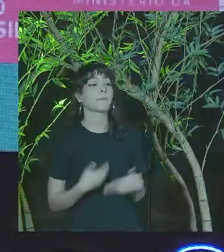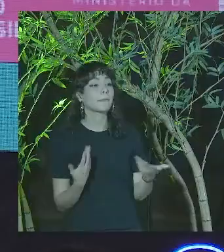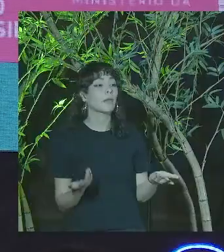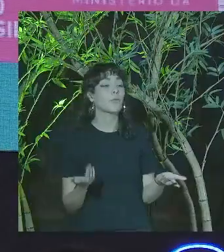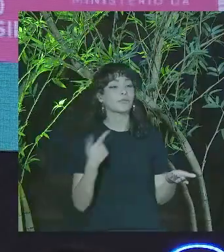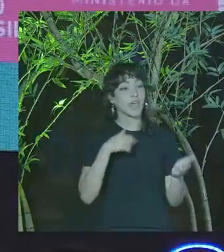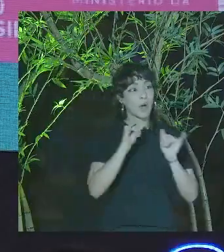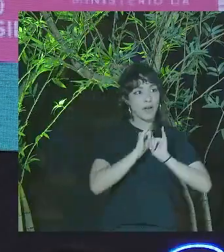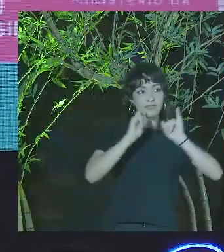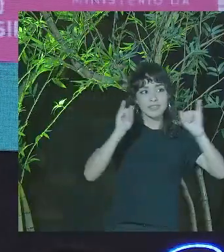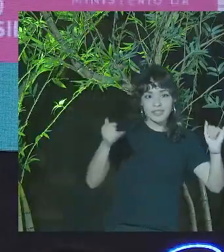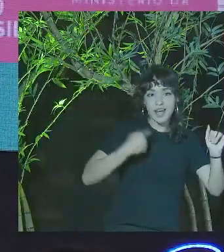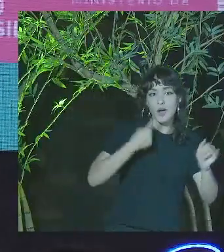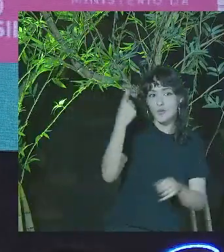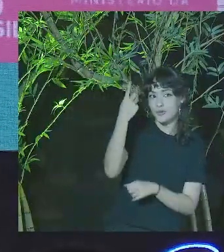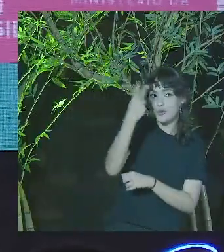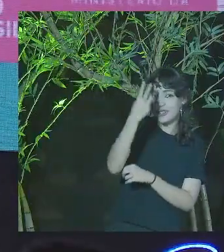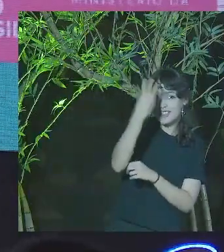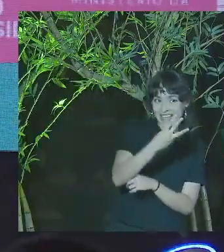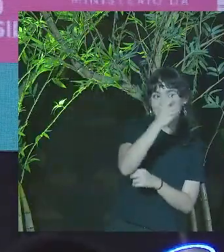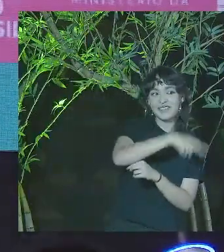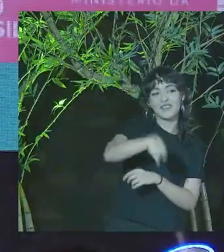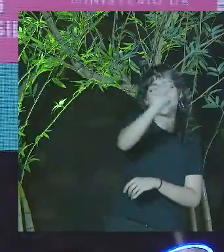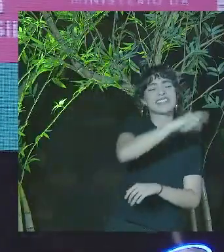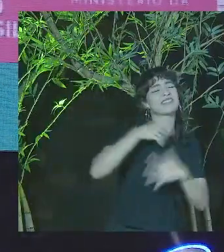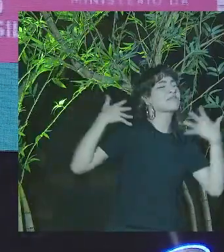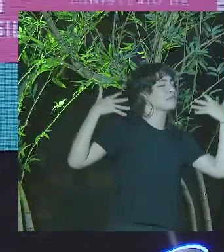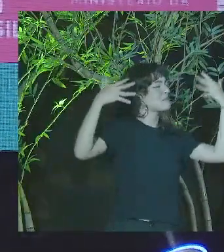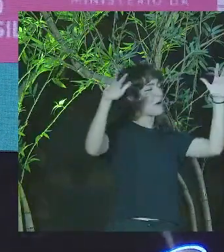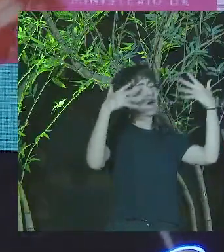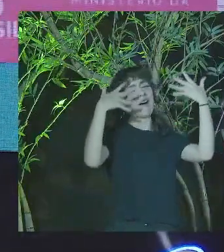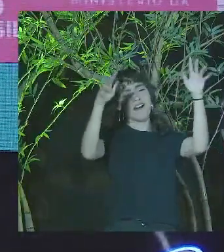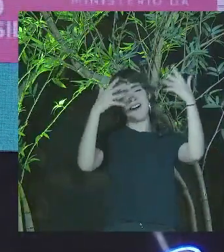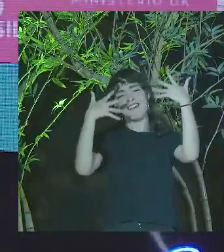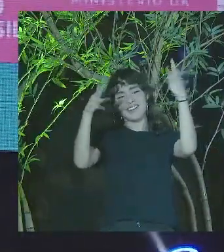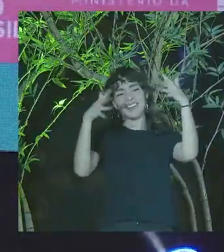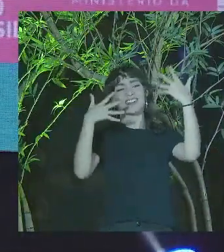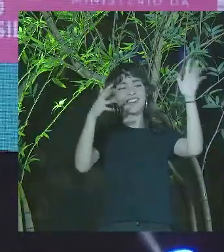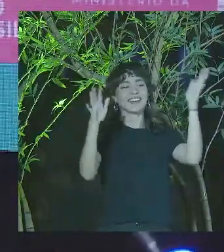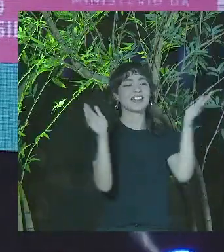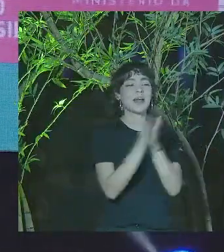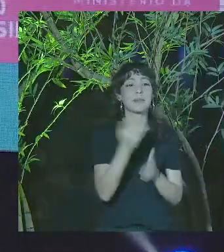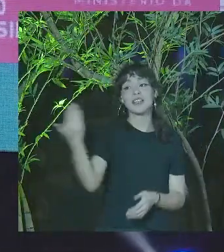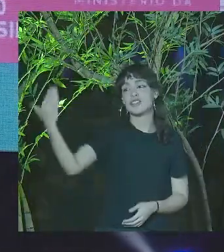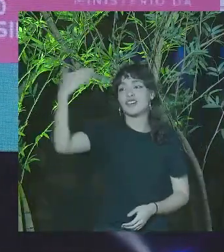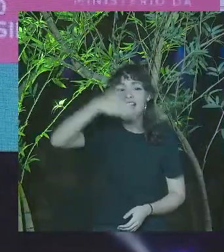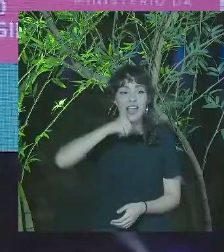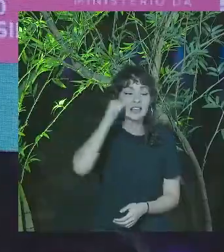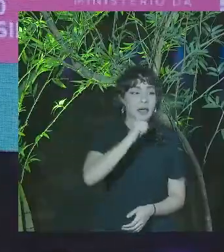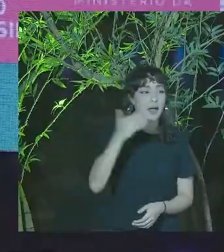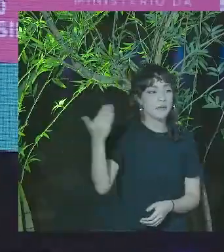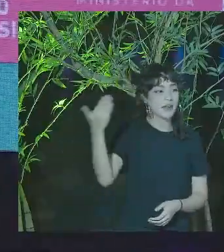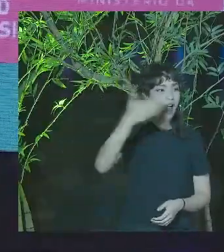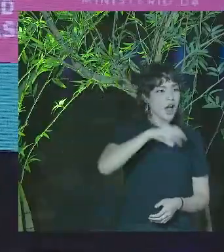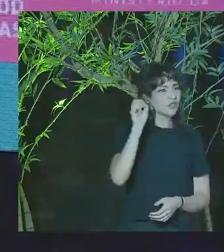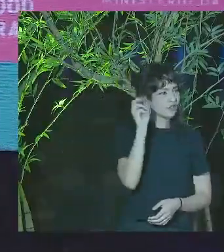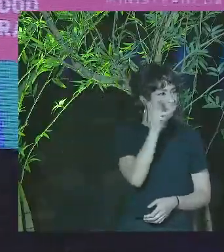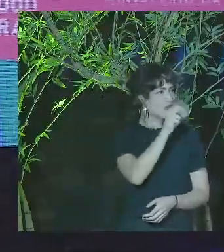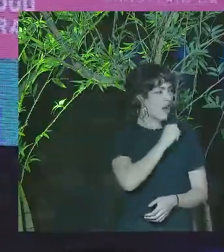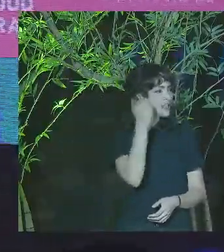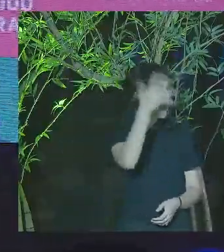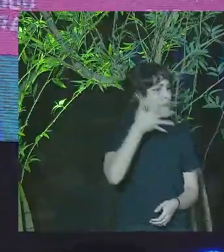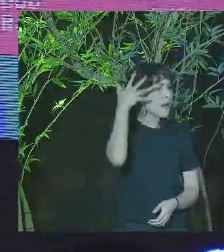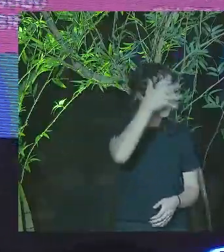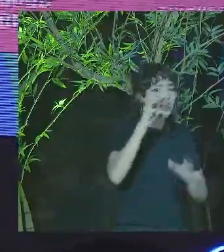meu sinal, eu vou contar 3, 1, 2, 3, vocês fazem um barulho gigante para ela chegar aqui, para assim... Porque senão assim, ela está dando palestra em todo lugar do mundo, gente.